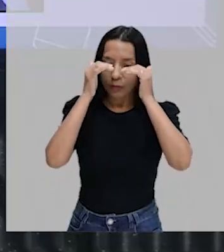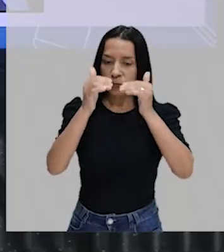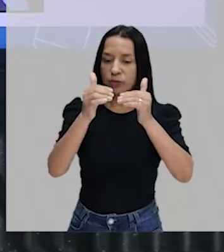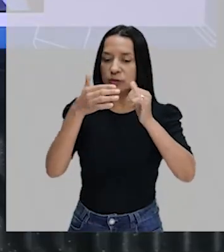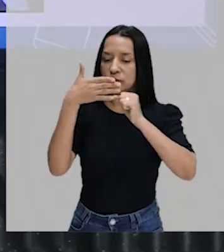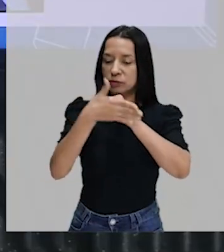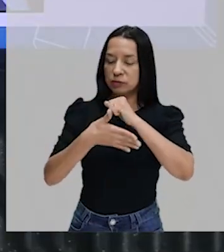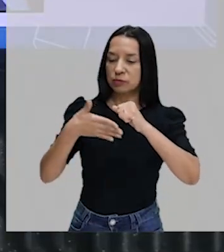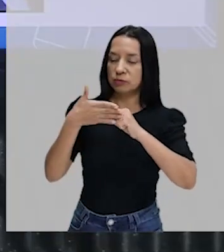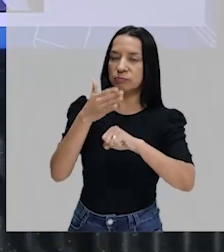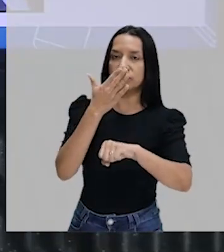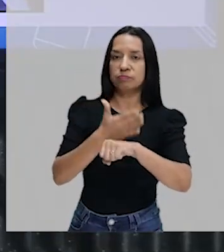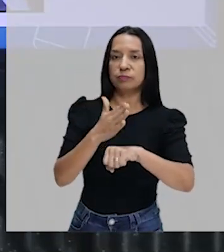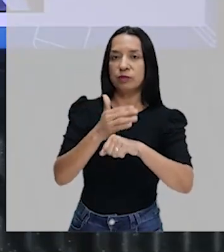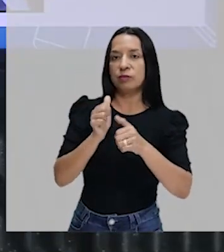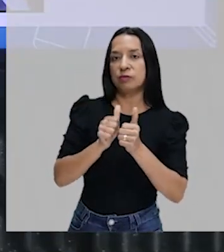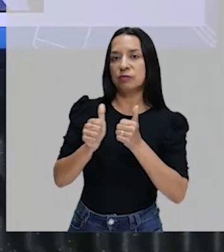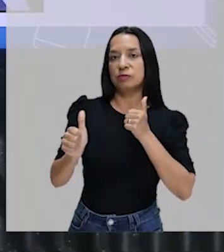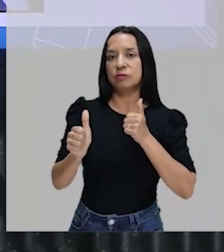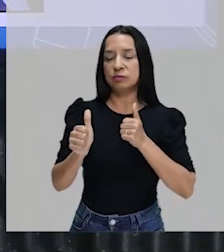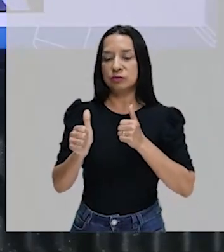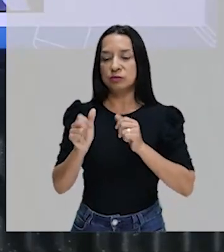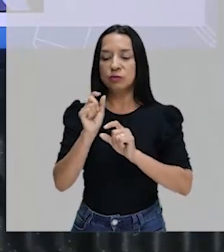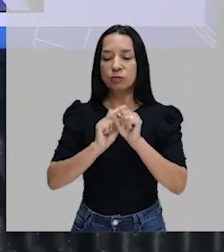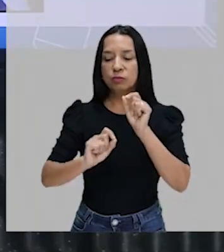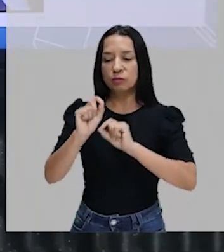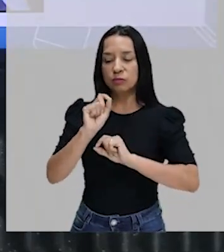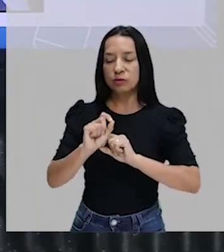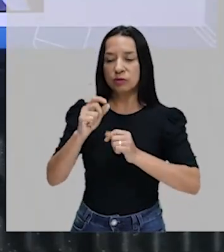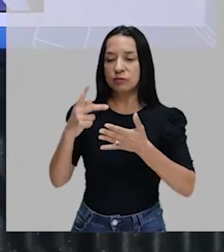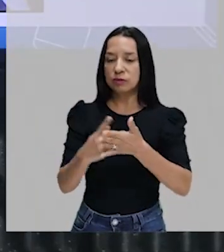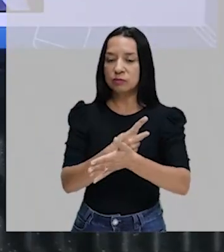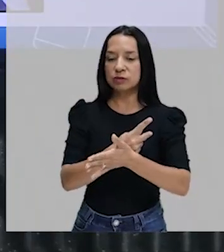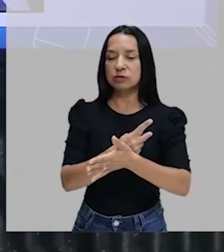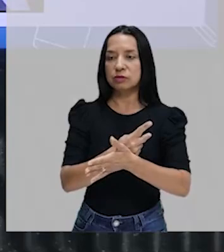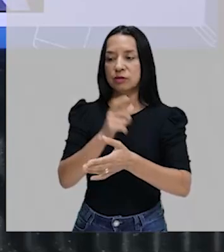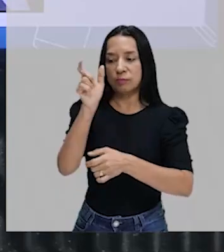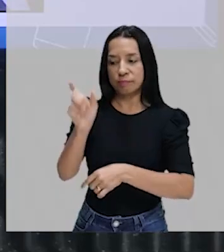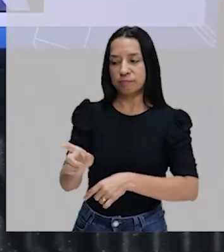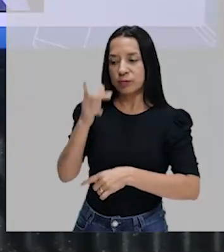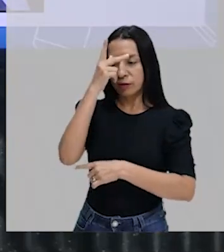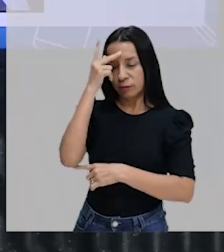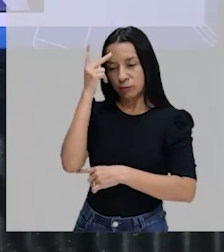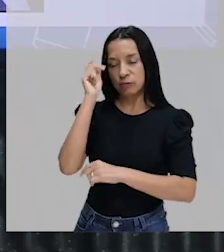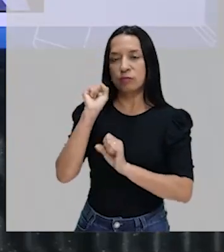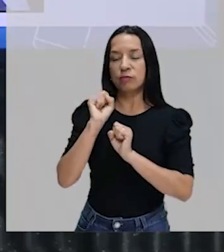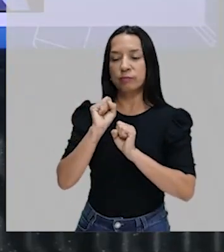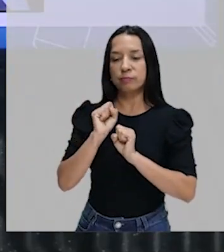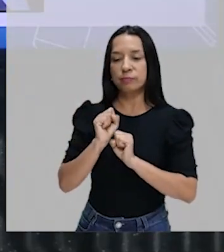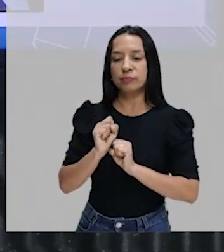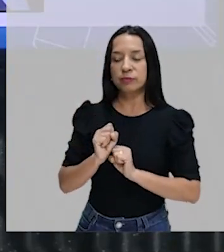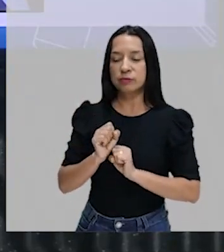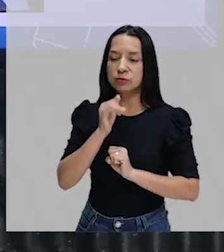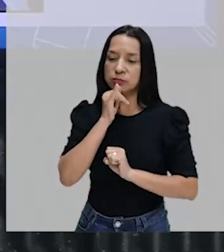princípios do treinamento esportivo, o que vai acontecer? Esse atleta ele pode